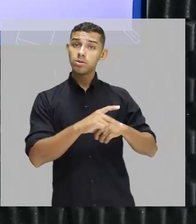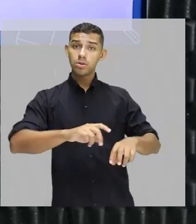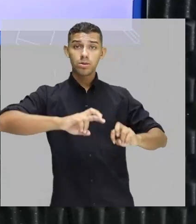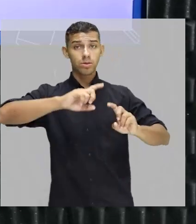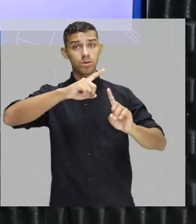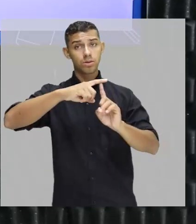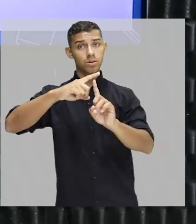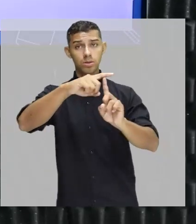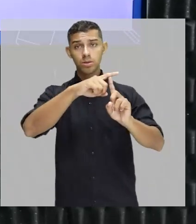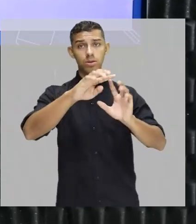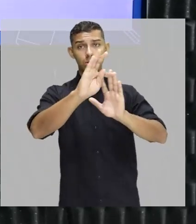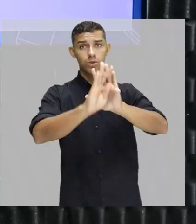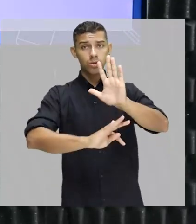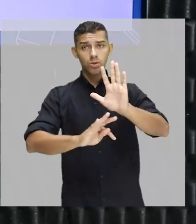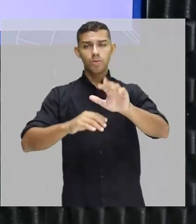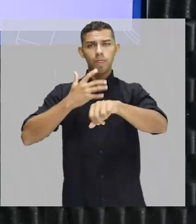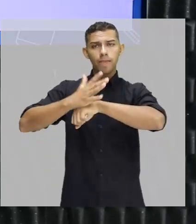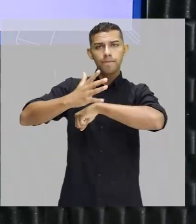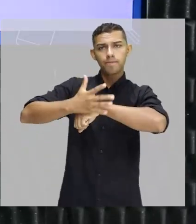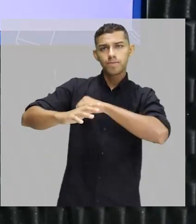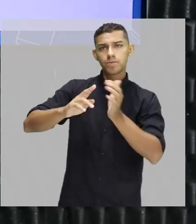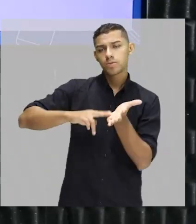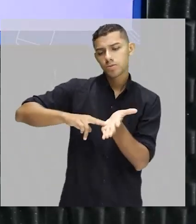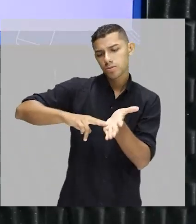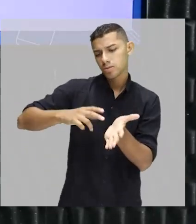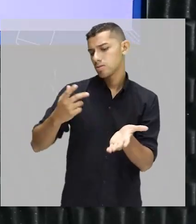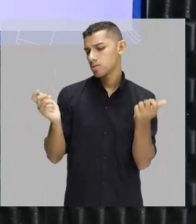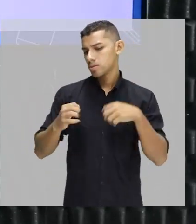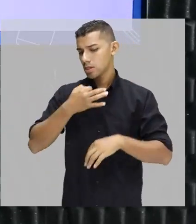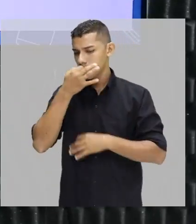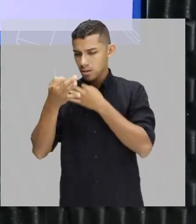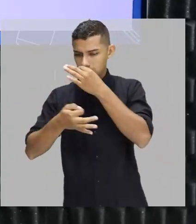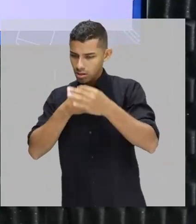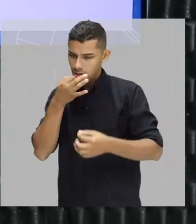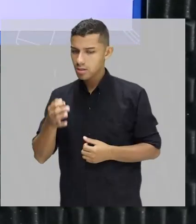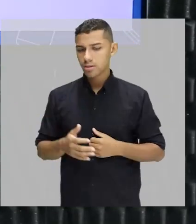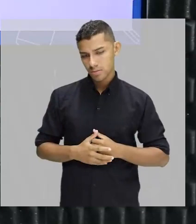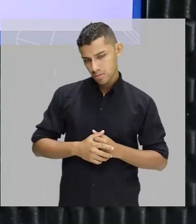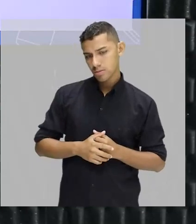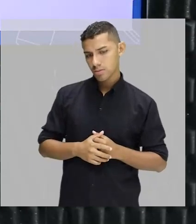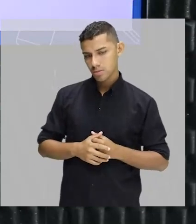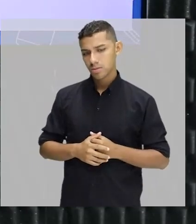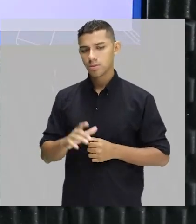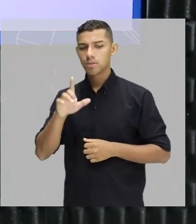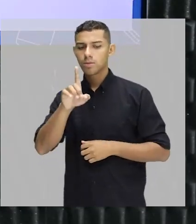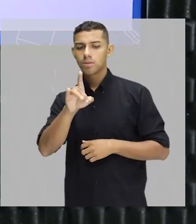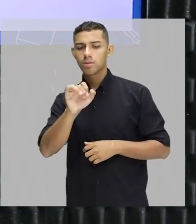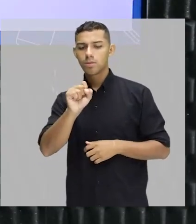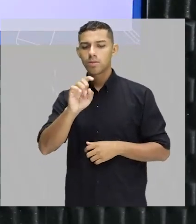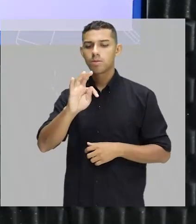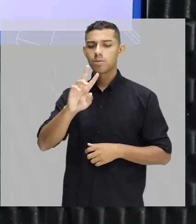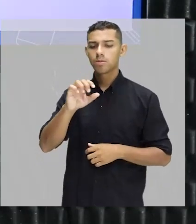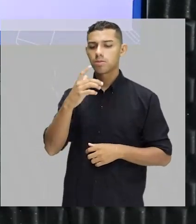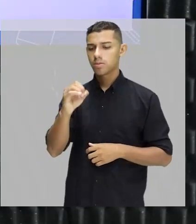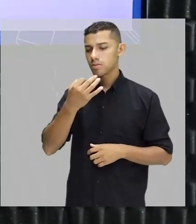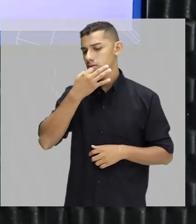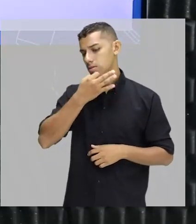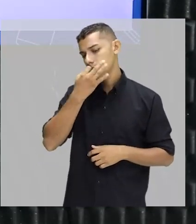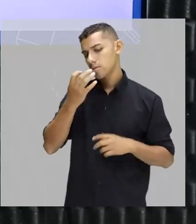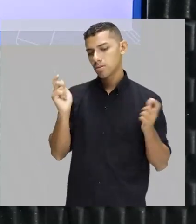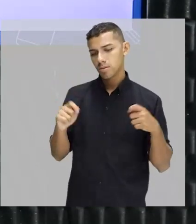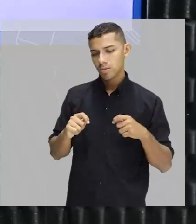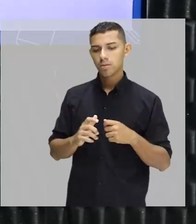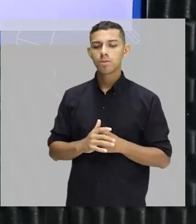de textos ensaios, cartas argumentativas, a dissertação argumentativa, que é cobrada no Enem,